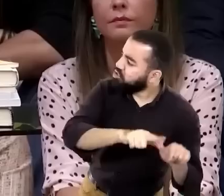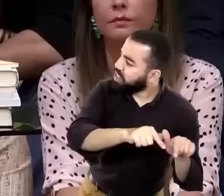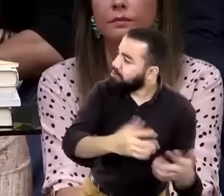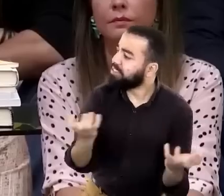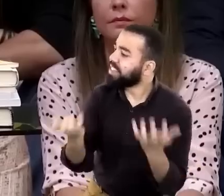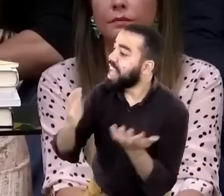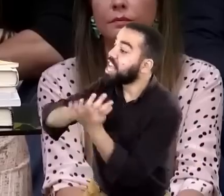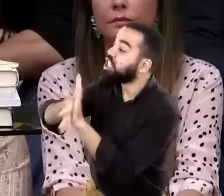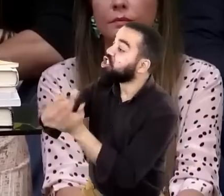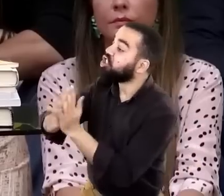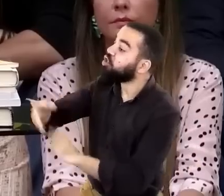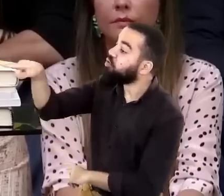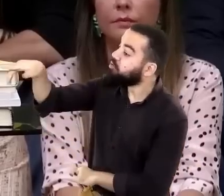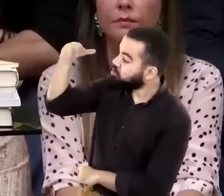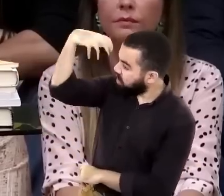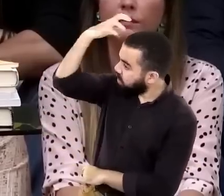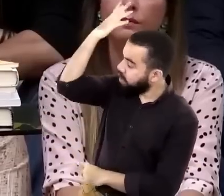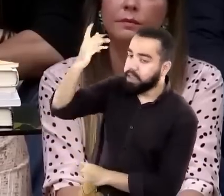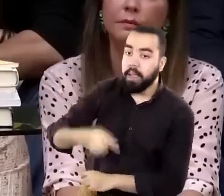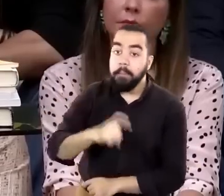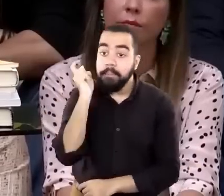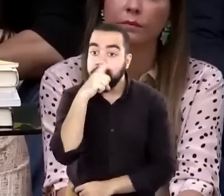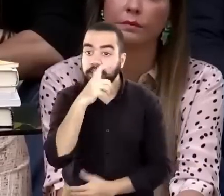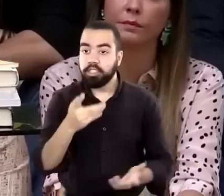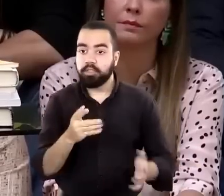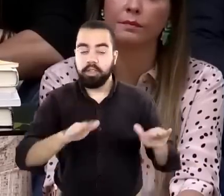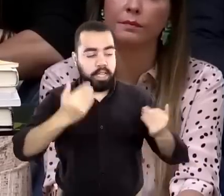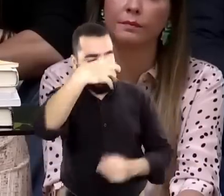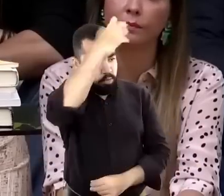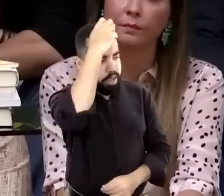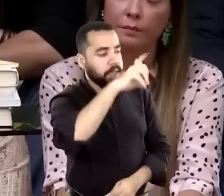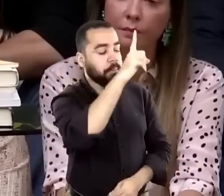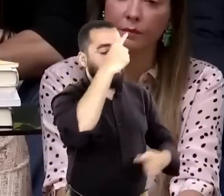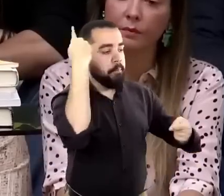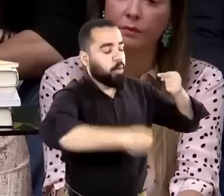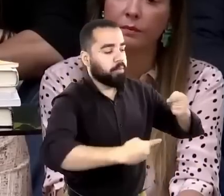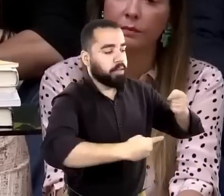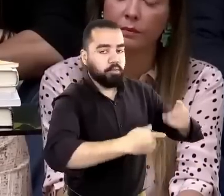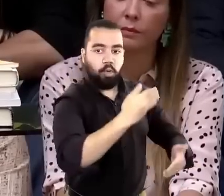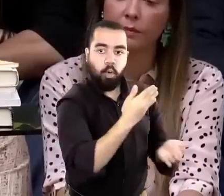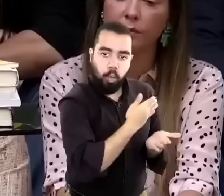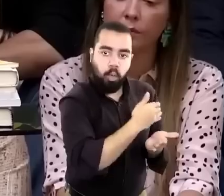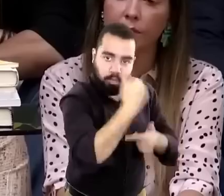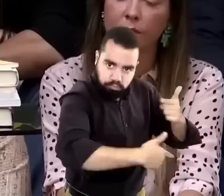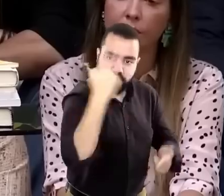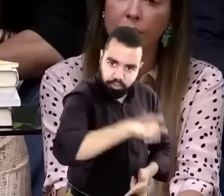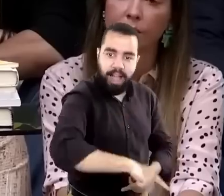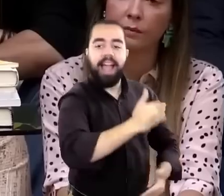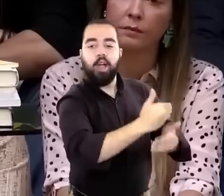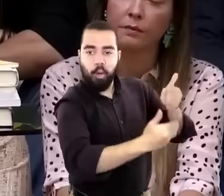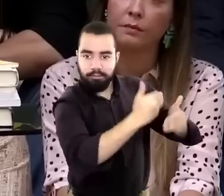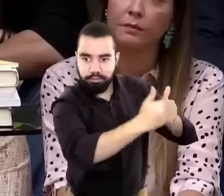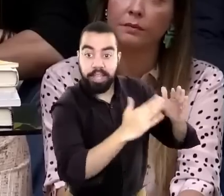político para paralisar a construção do templo, que estava no meio do caminho, sem conclusão. Quarto,